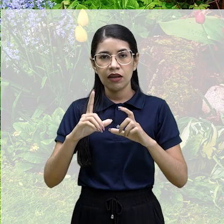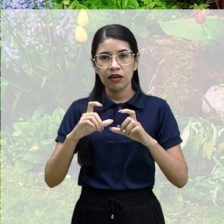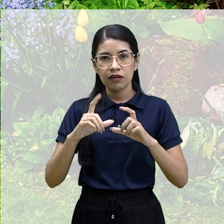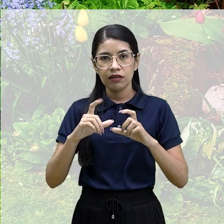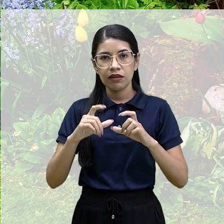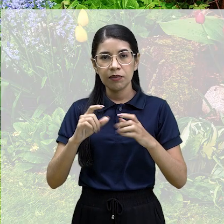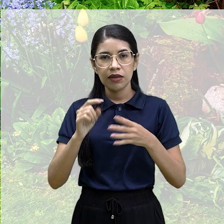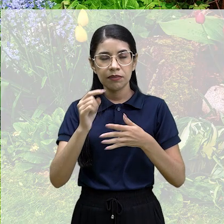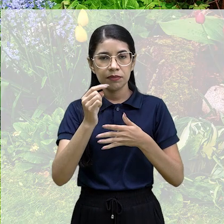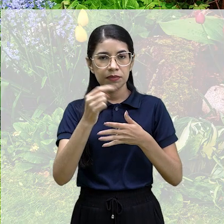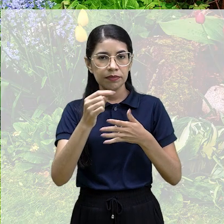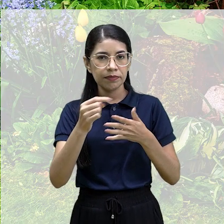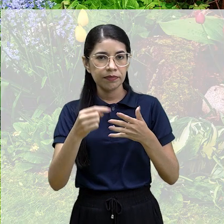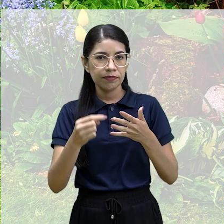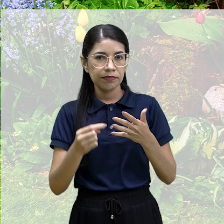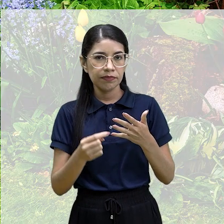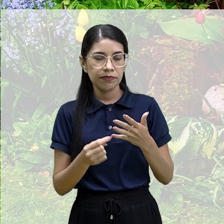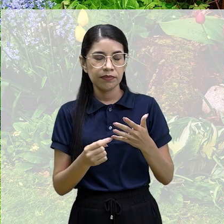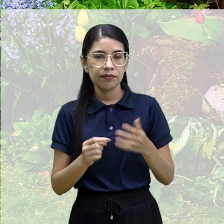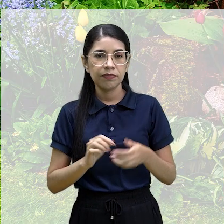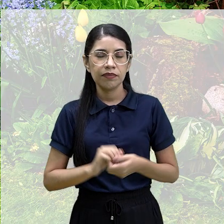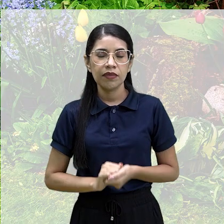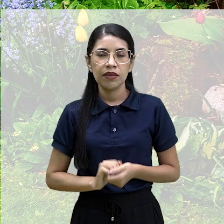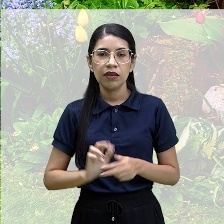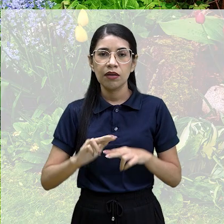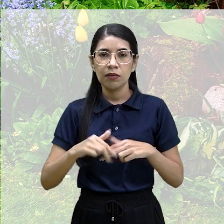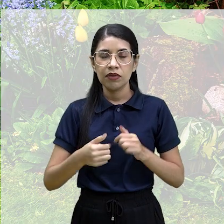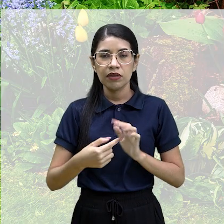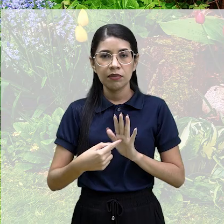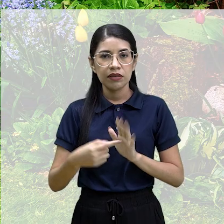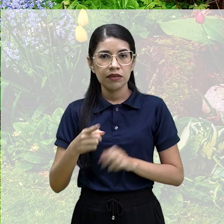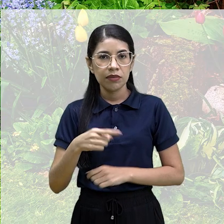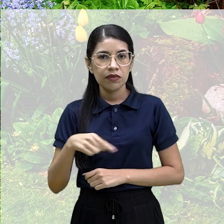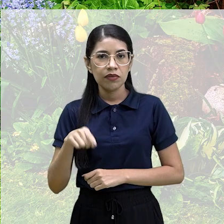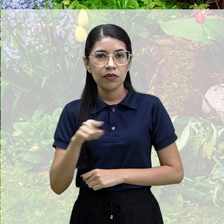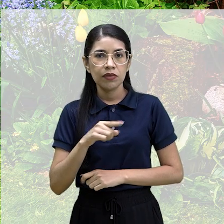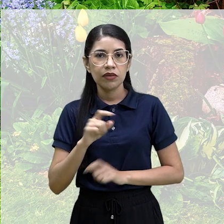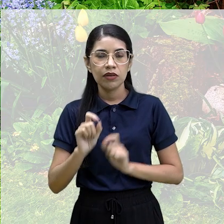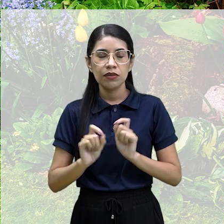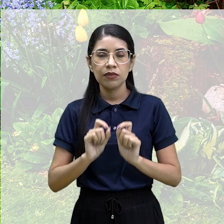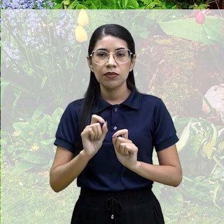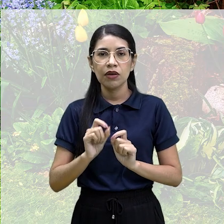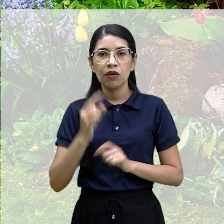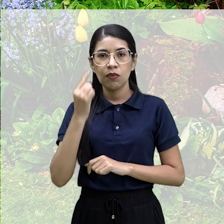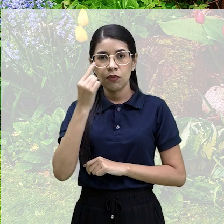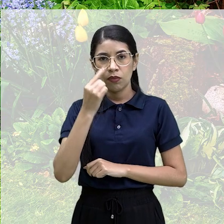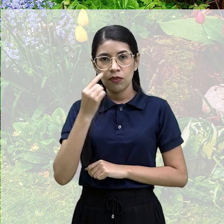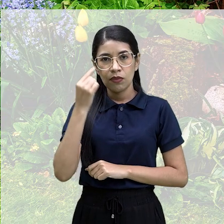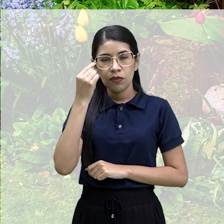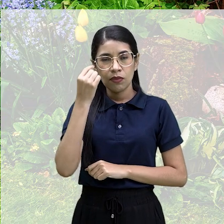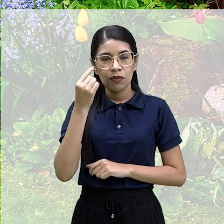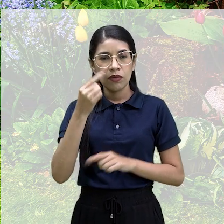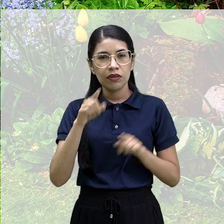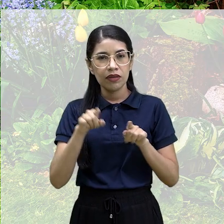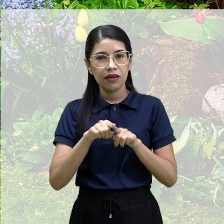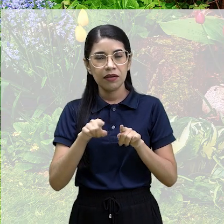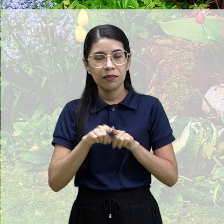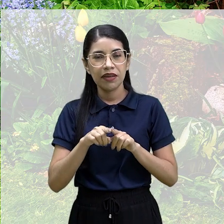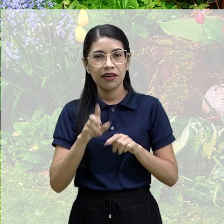feixe luminoso e o sensor. Por isso que eu trouxe para vocês o olho e a